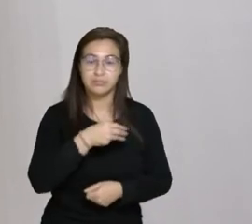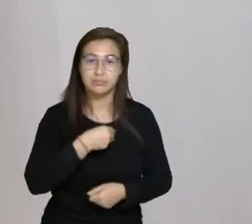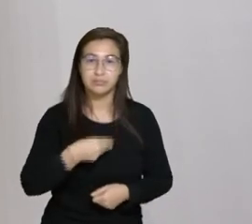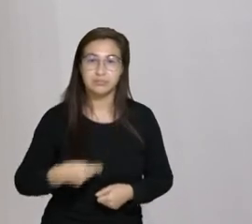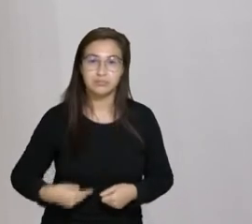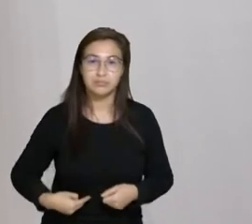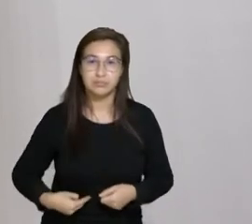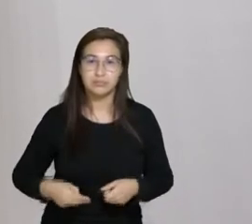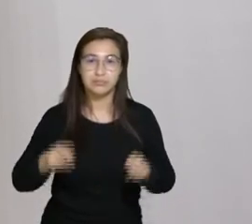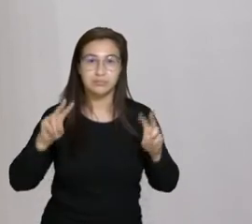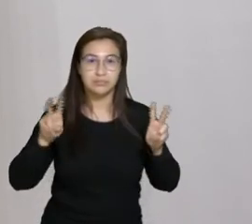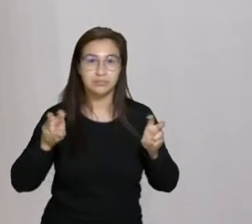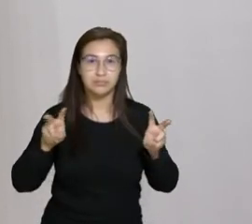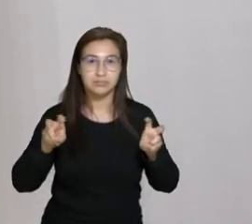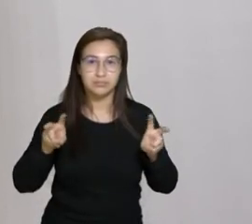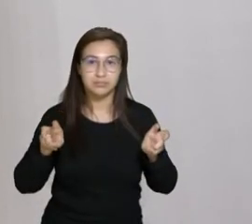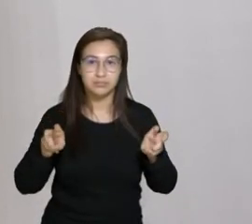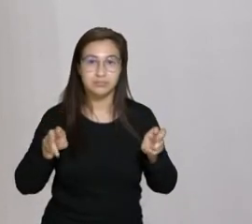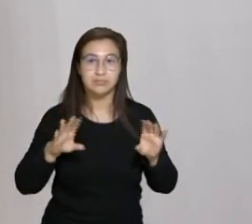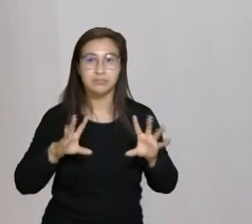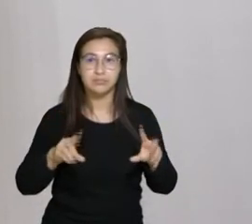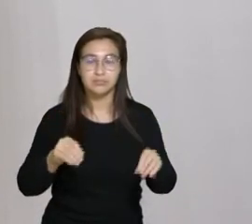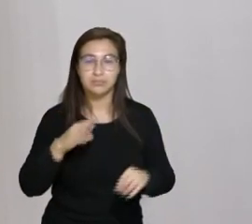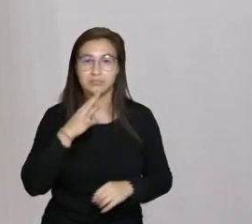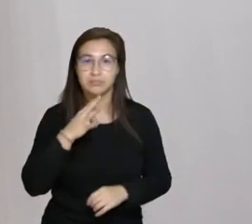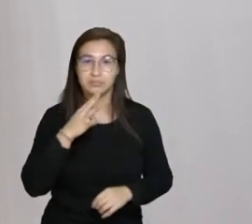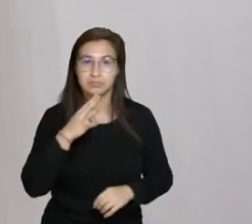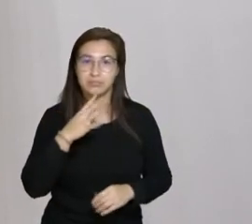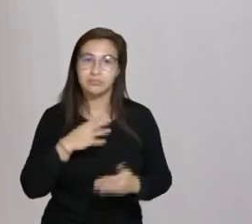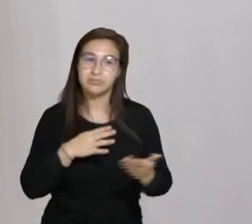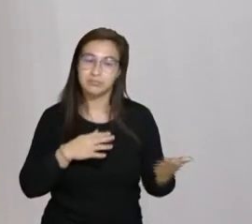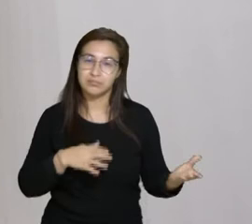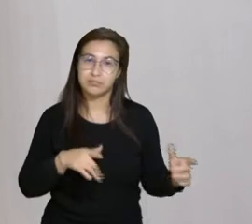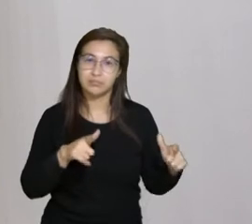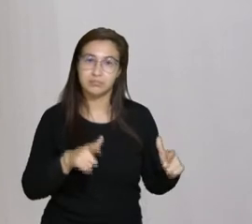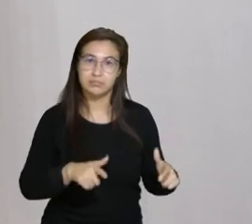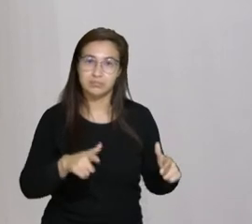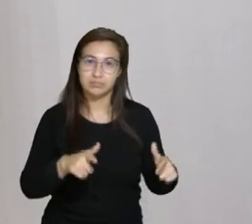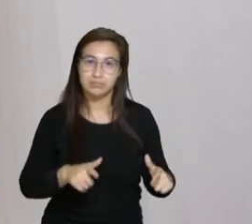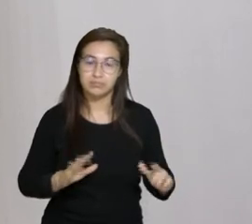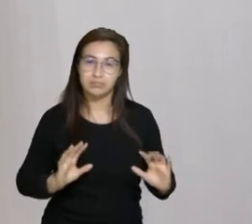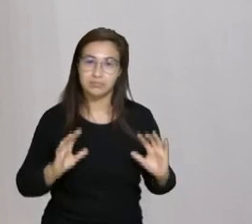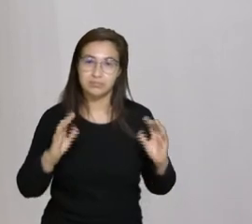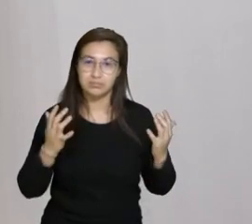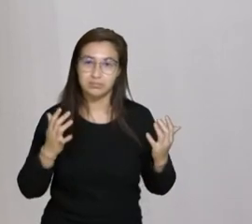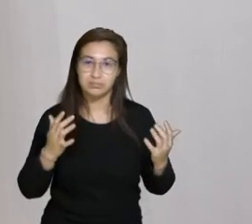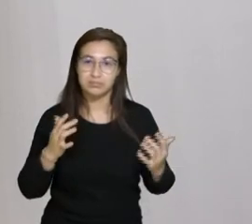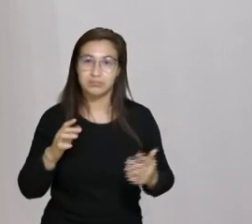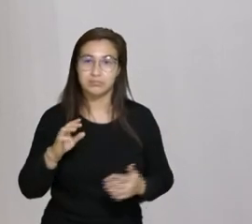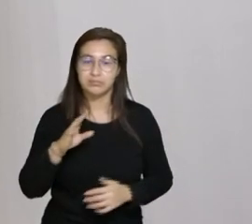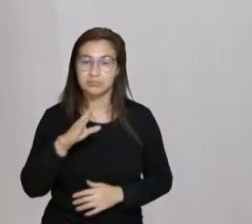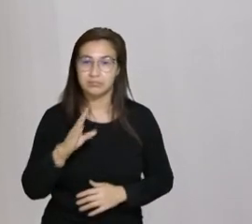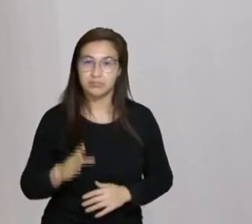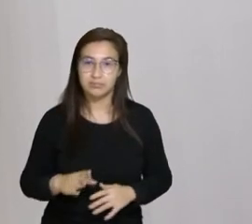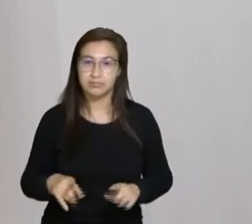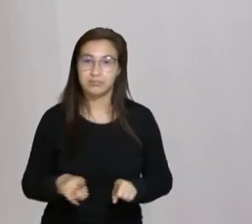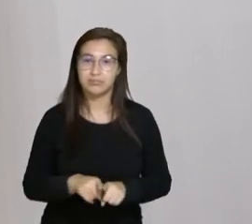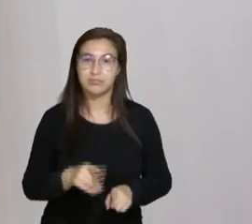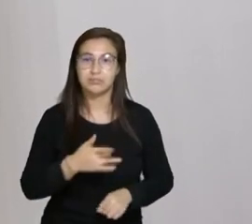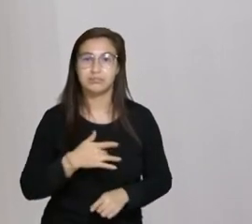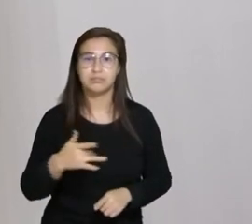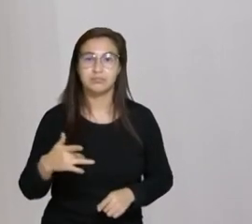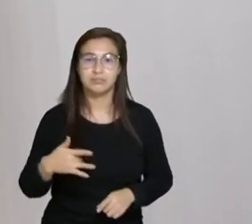tratar do assunto chamado conhecido ao parque nacional e também parte da Saúde mas deixa a dita o